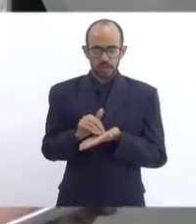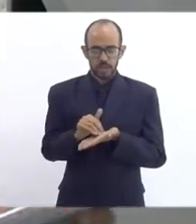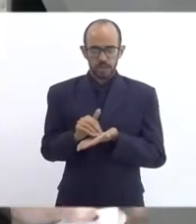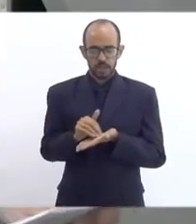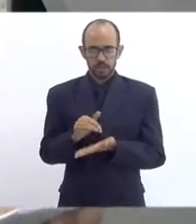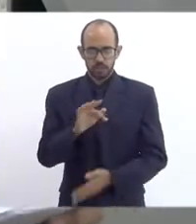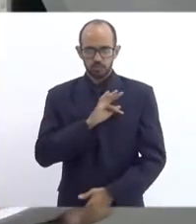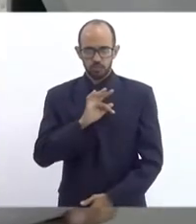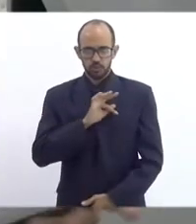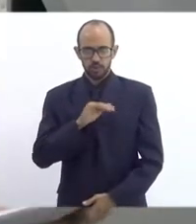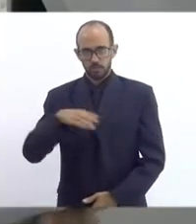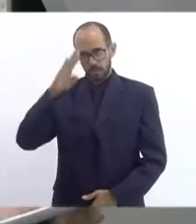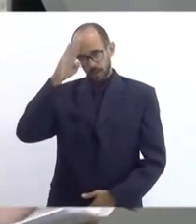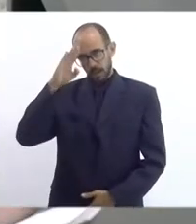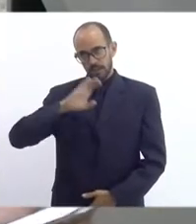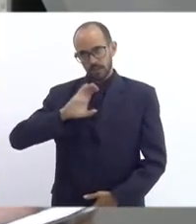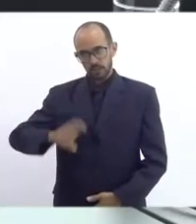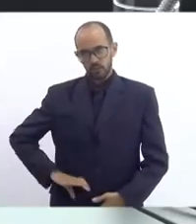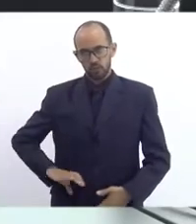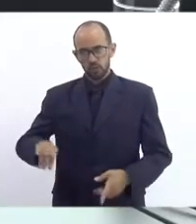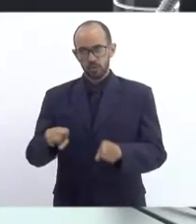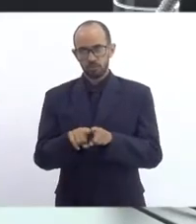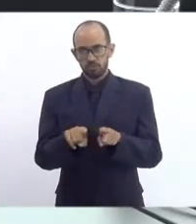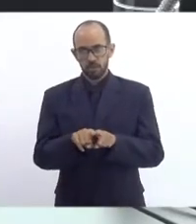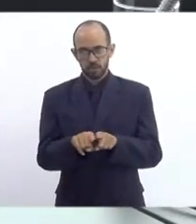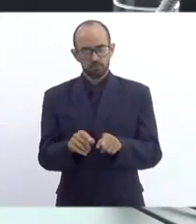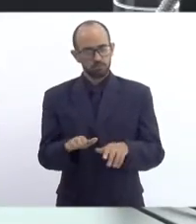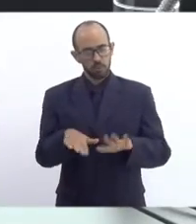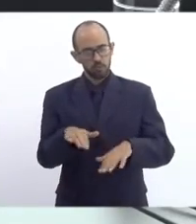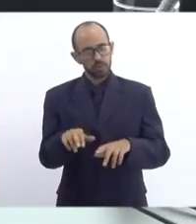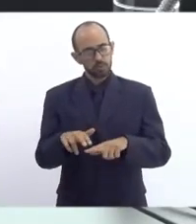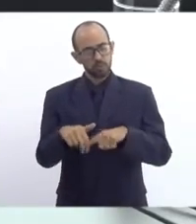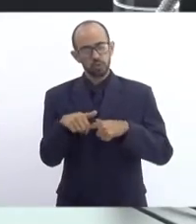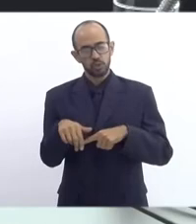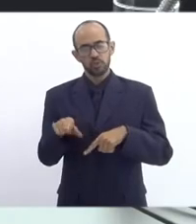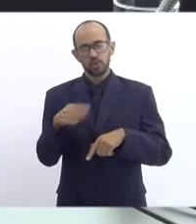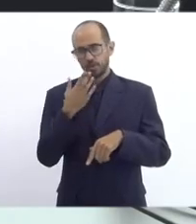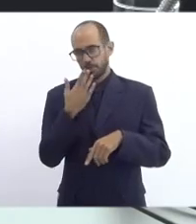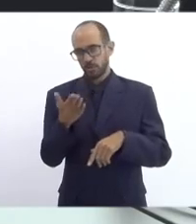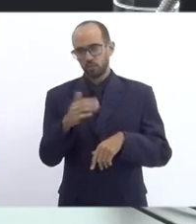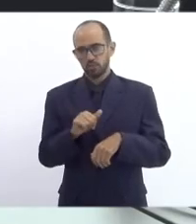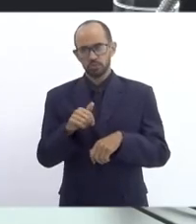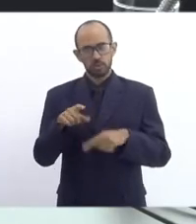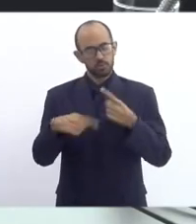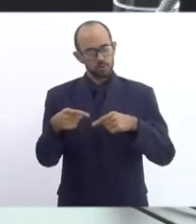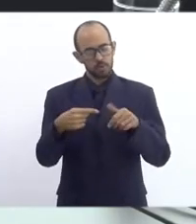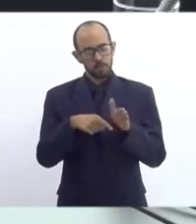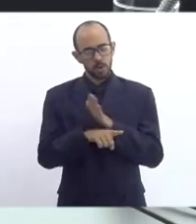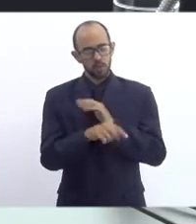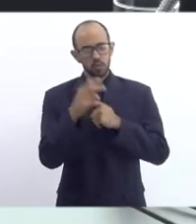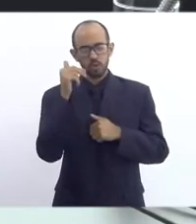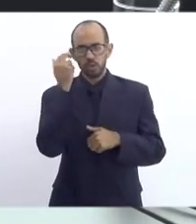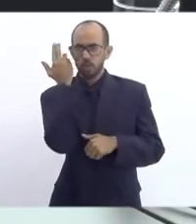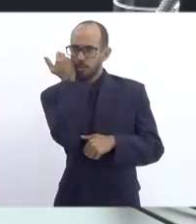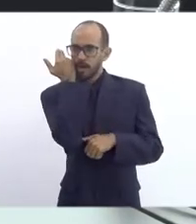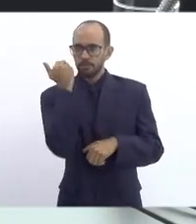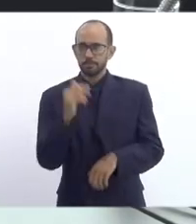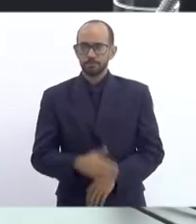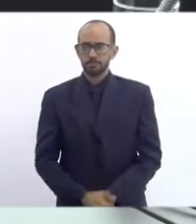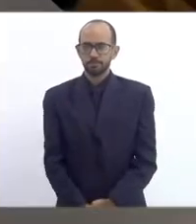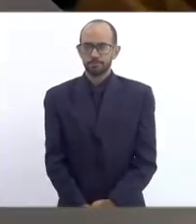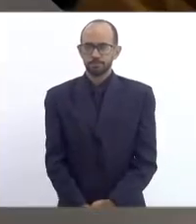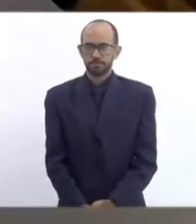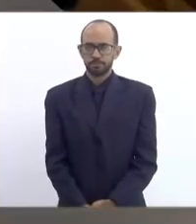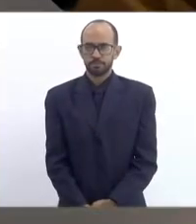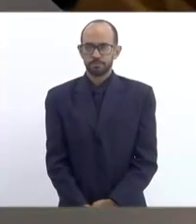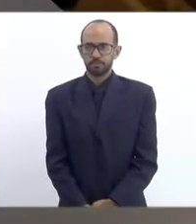Militar também. É, porque abriu em duas secretarias, talvez seja isso. É, importante. A gente pergunta a ele. Ah, ok. É. Não tem